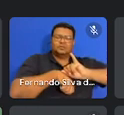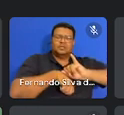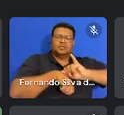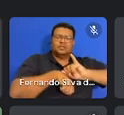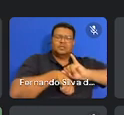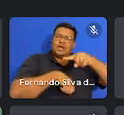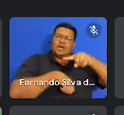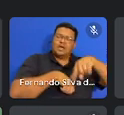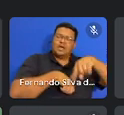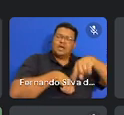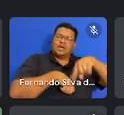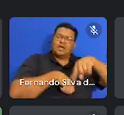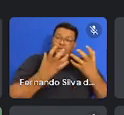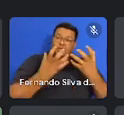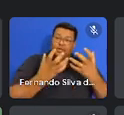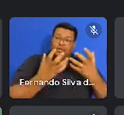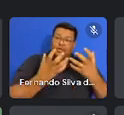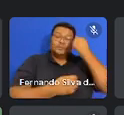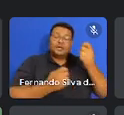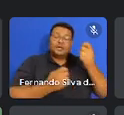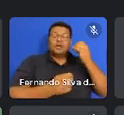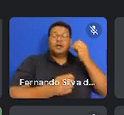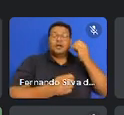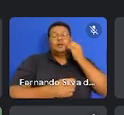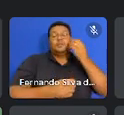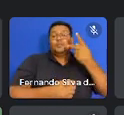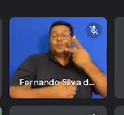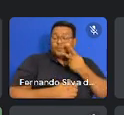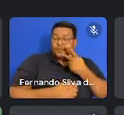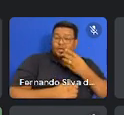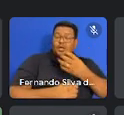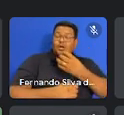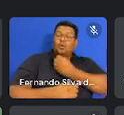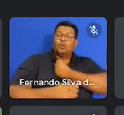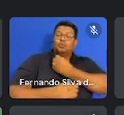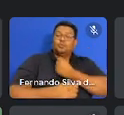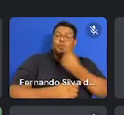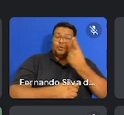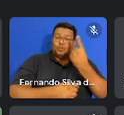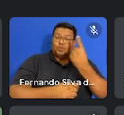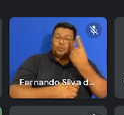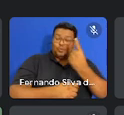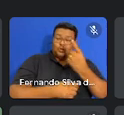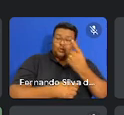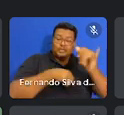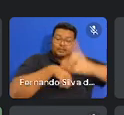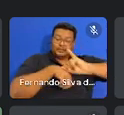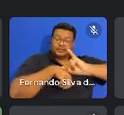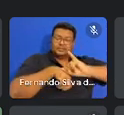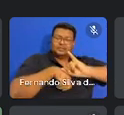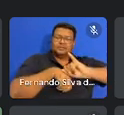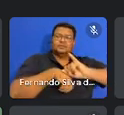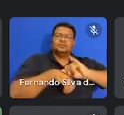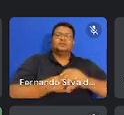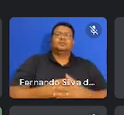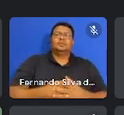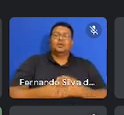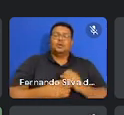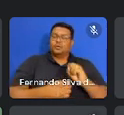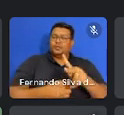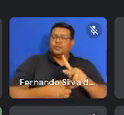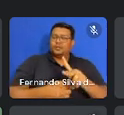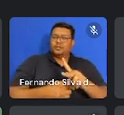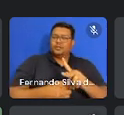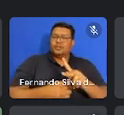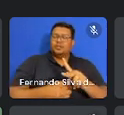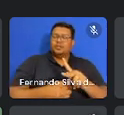Eu quero calcular a probabilidade de cair o número 1 na face de cima, certo?